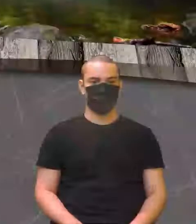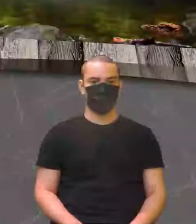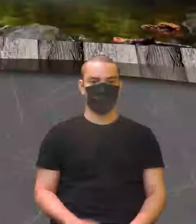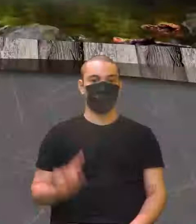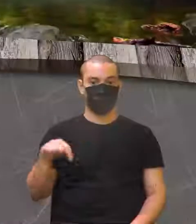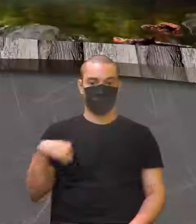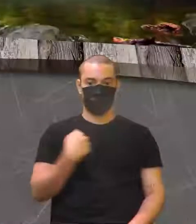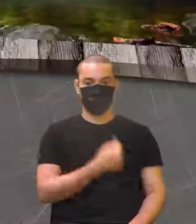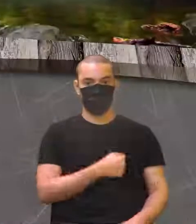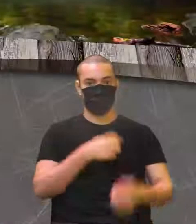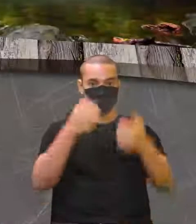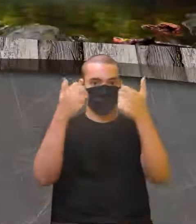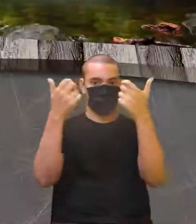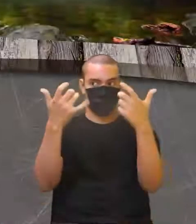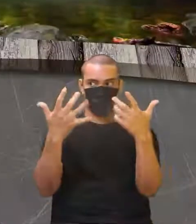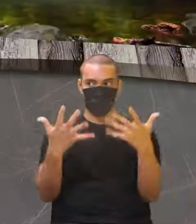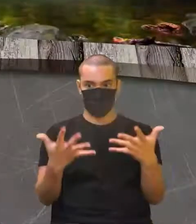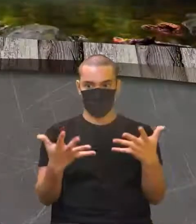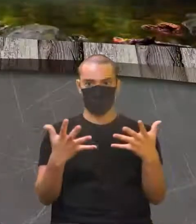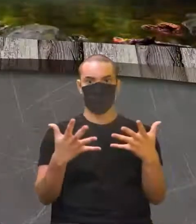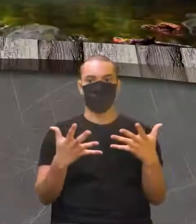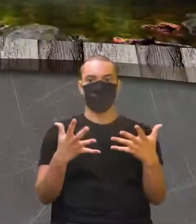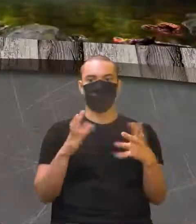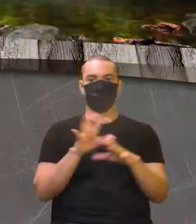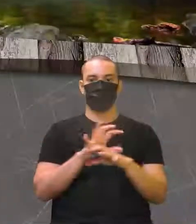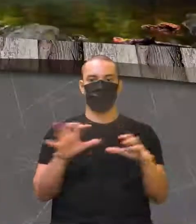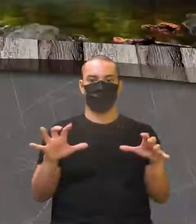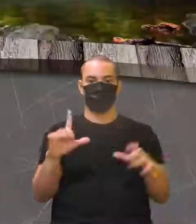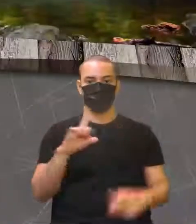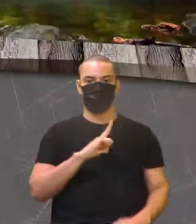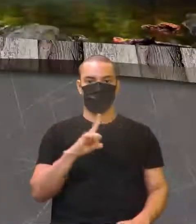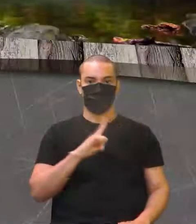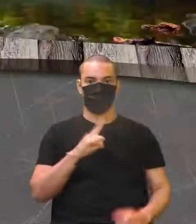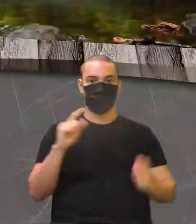Quando a gente fala de eventos aleatórios, a gente tem que ter uma